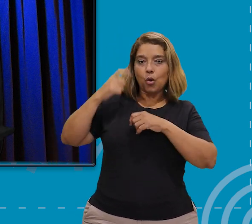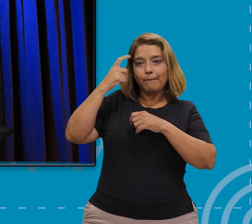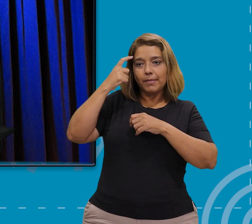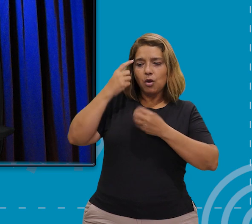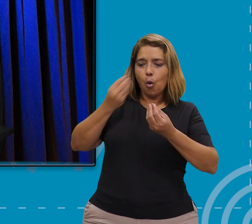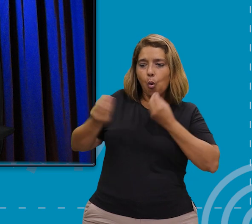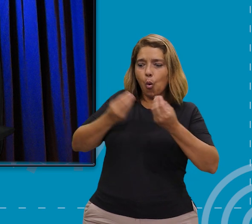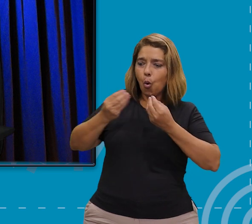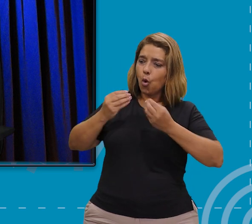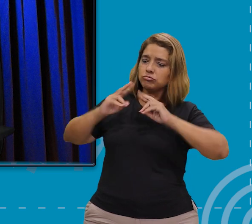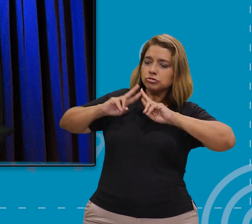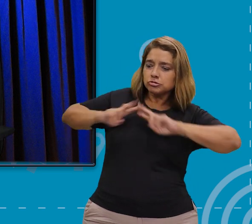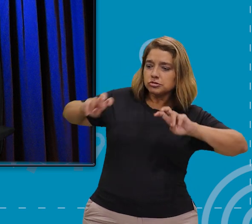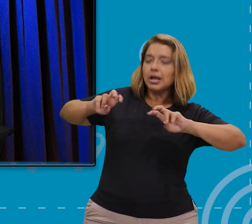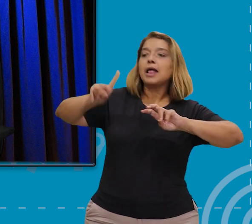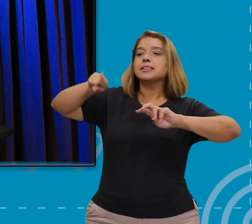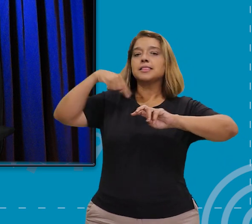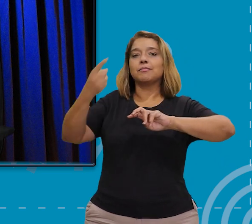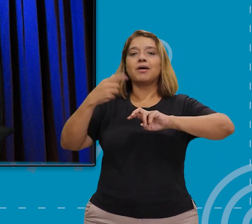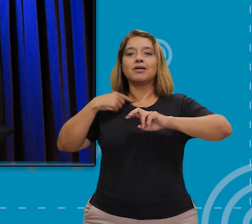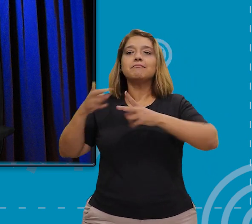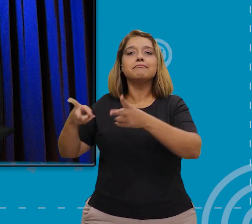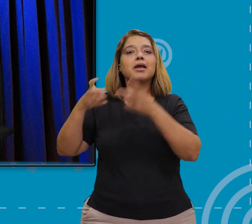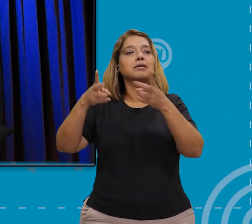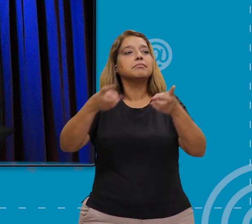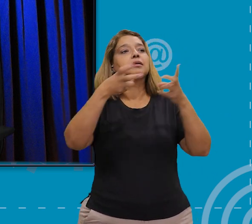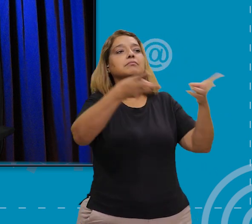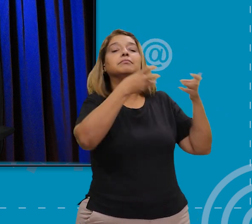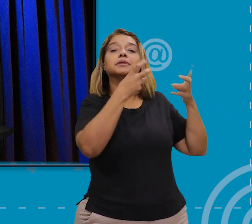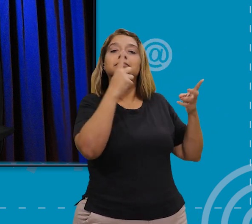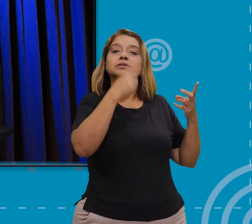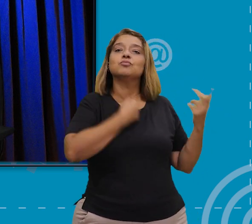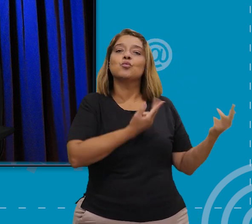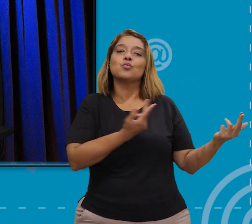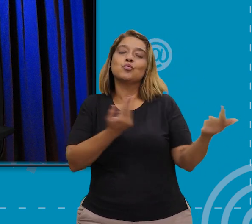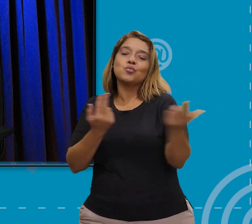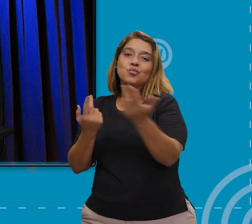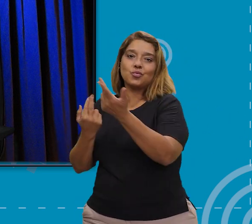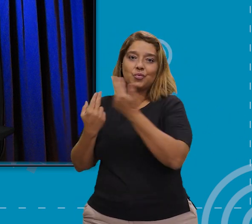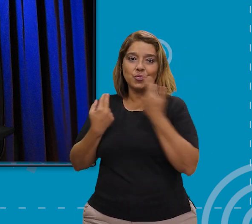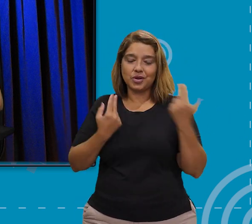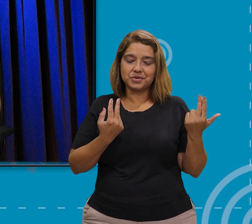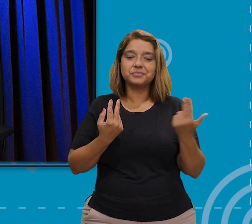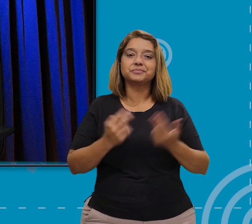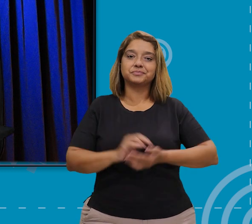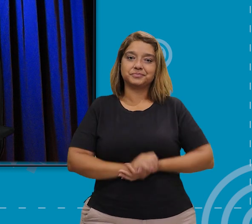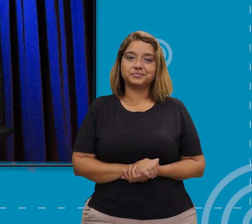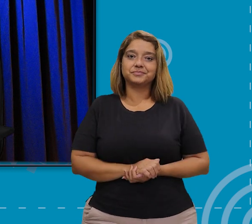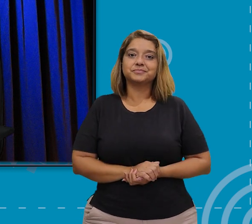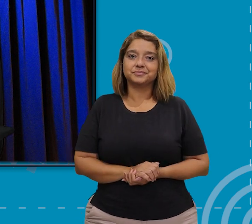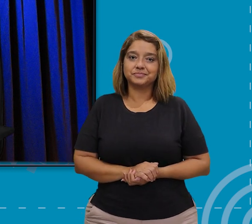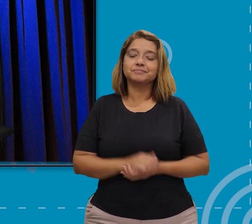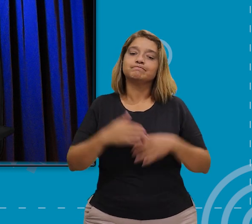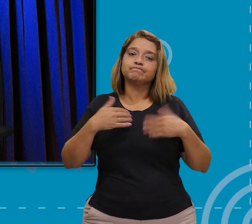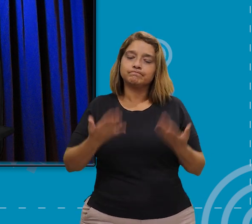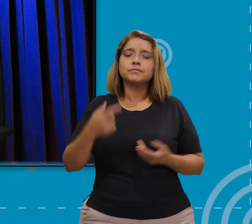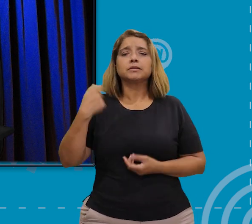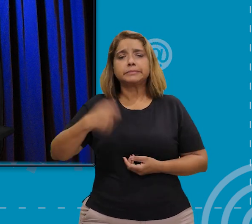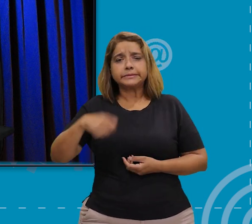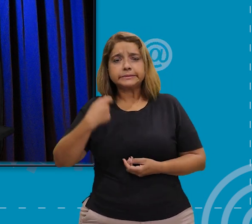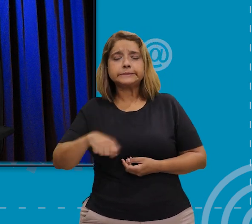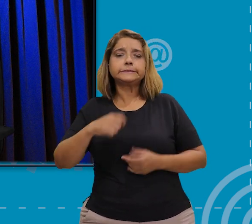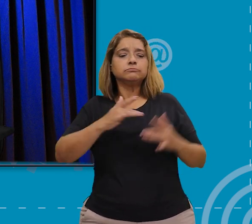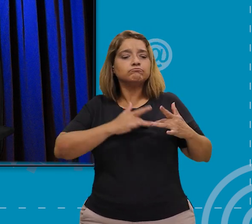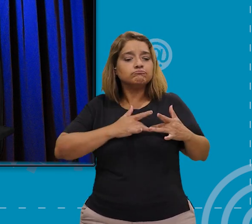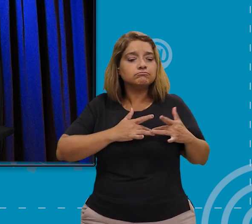esse primeiro movimento comigo mesma, né? Para depois eu conseguir, né, olhar para o outro. Eu costumo dizer que ninguém oferece aquilo que